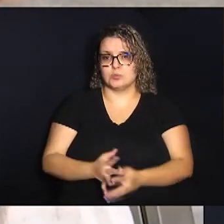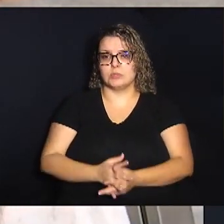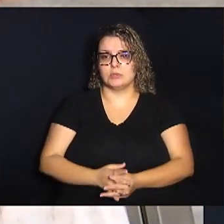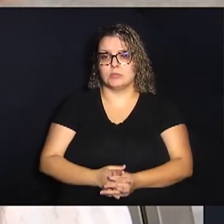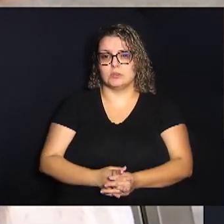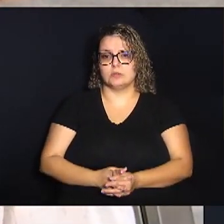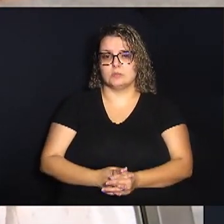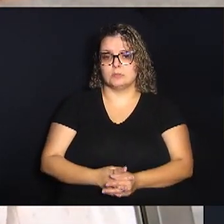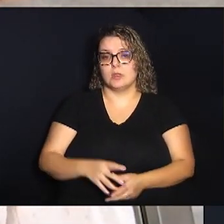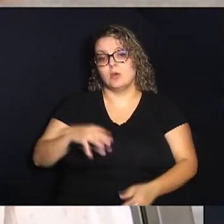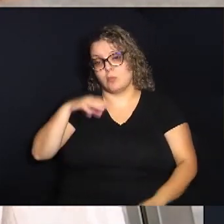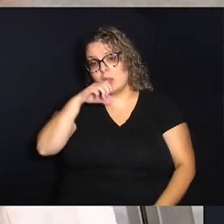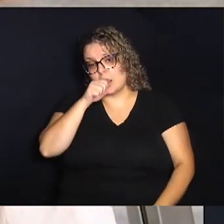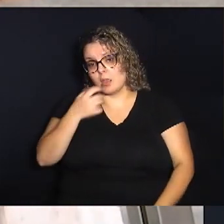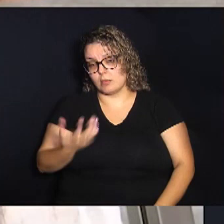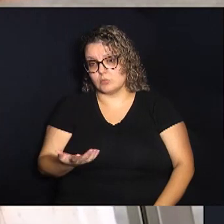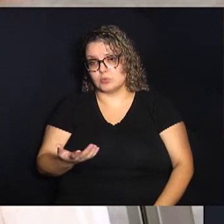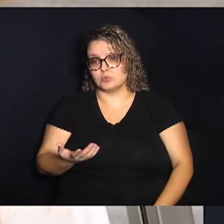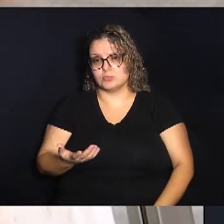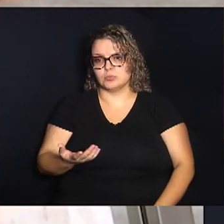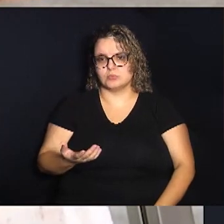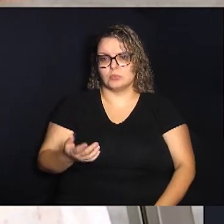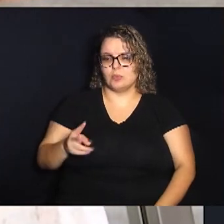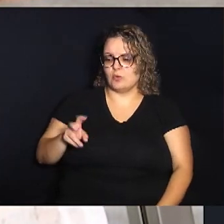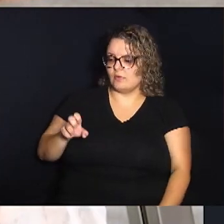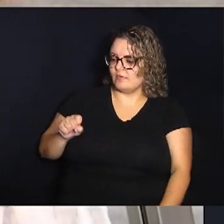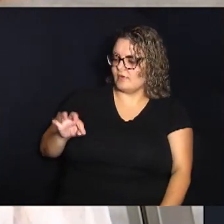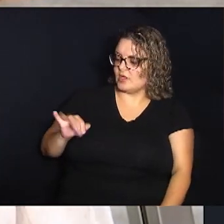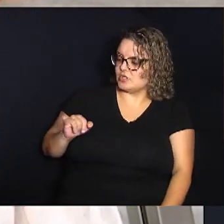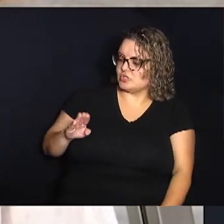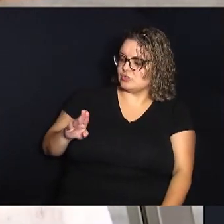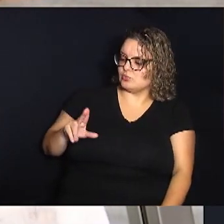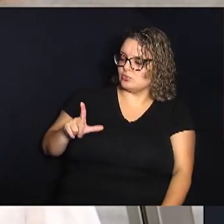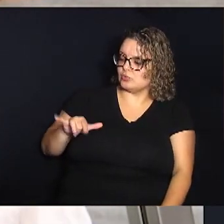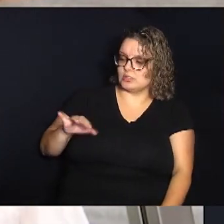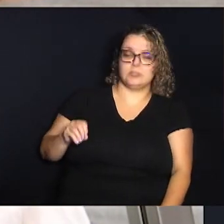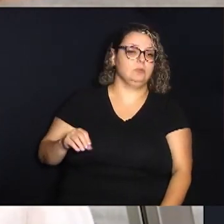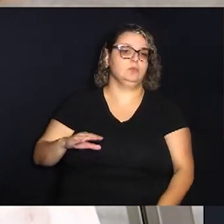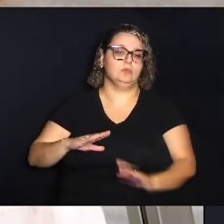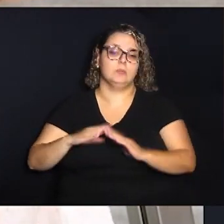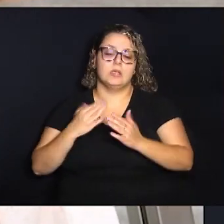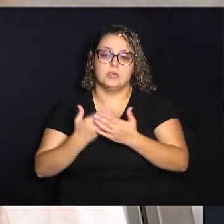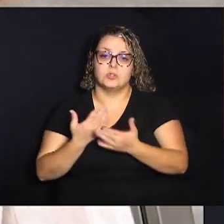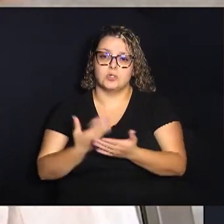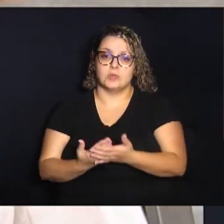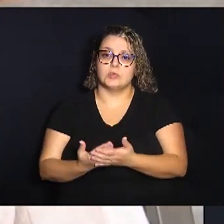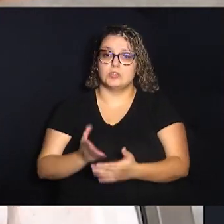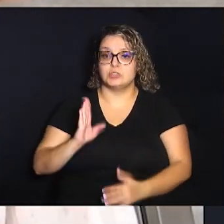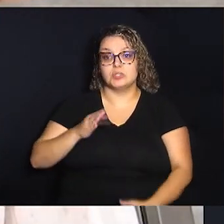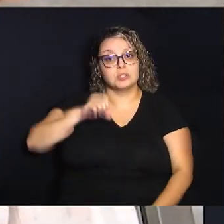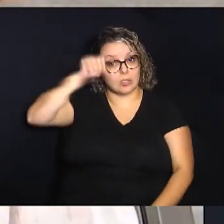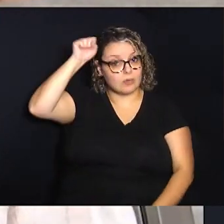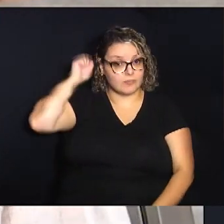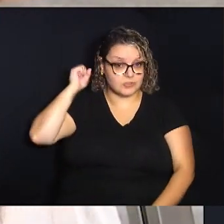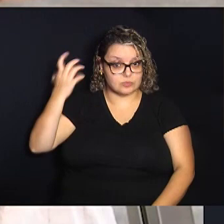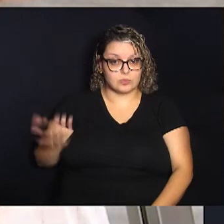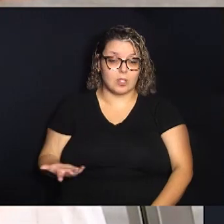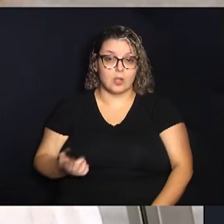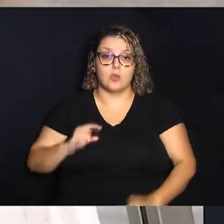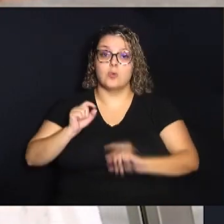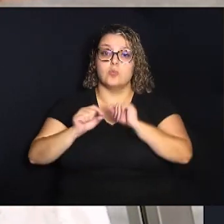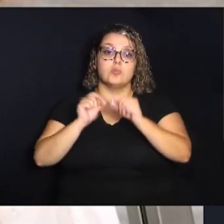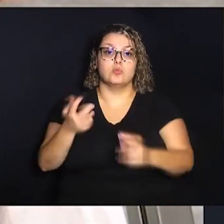em breve um vestibulinho para uma escola técnica e daqui a pouco um vestibular, o que eles vão encontrar